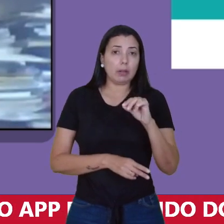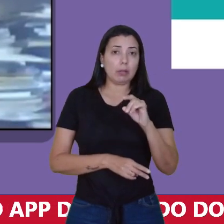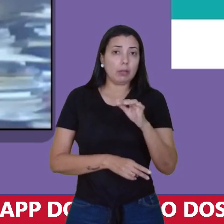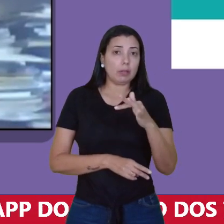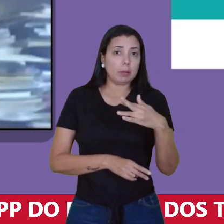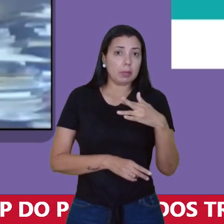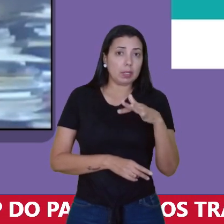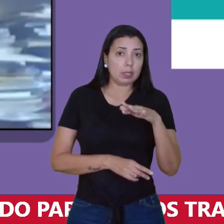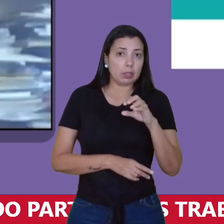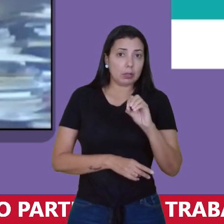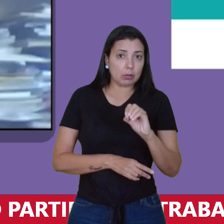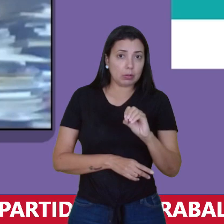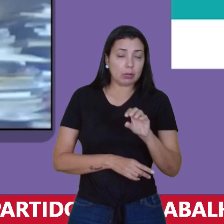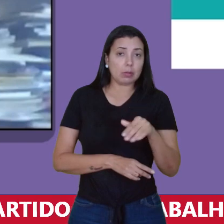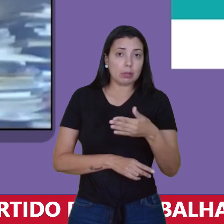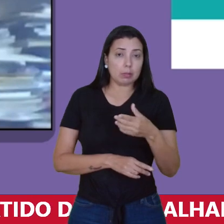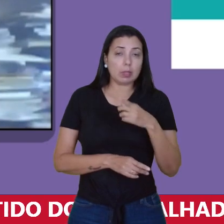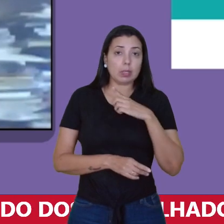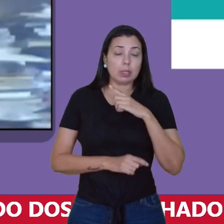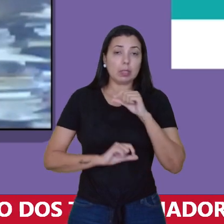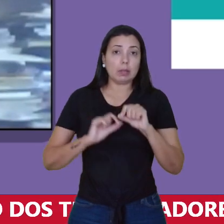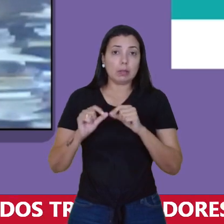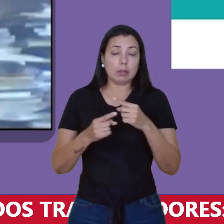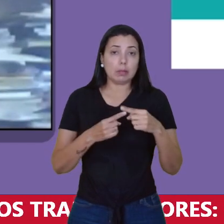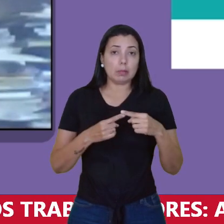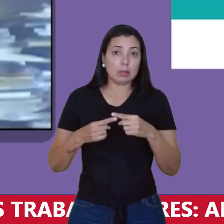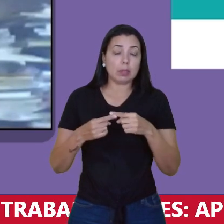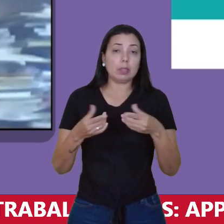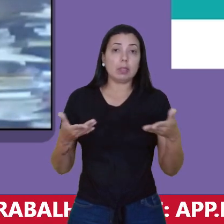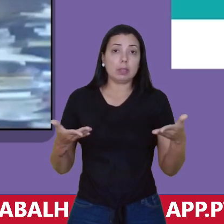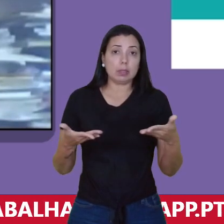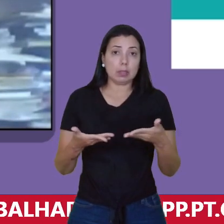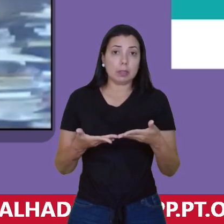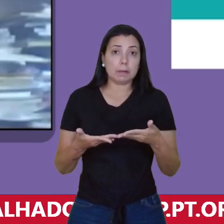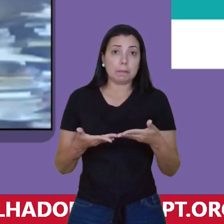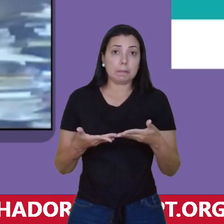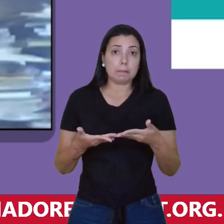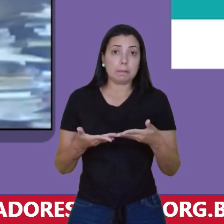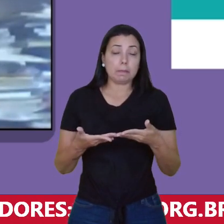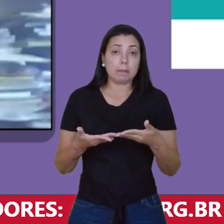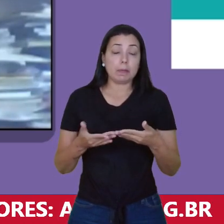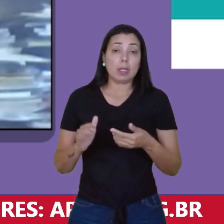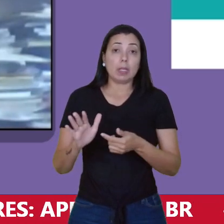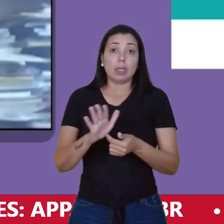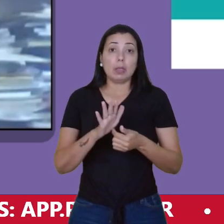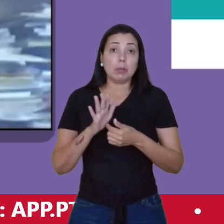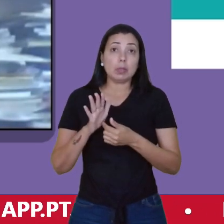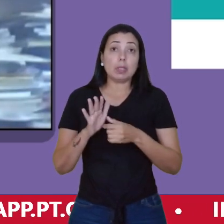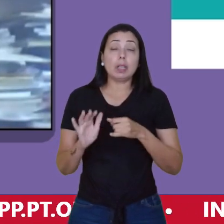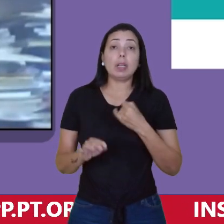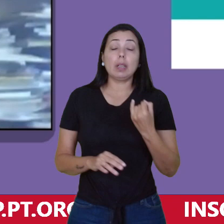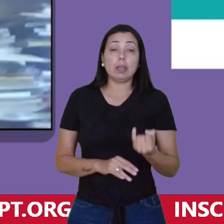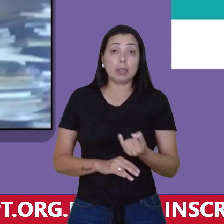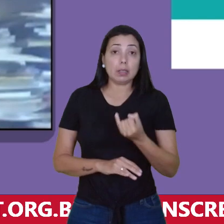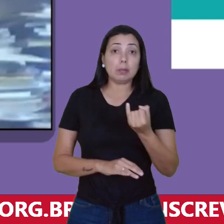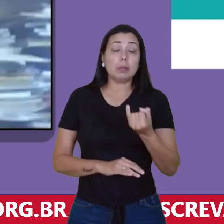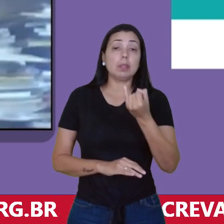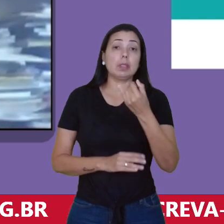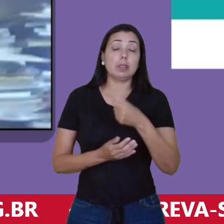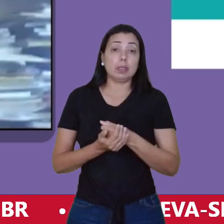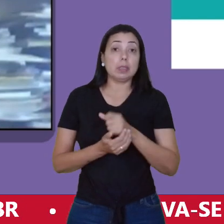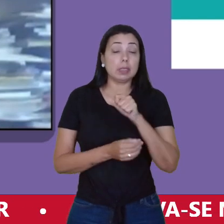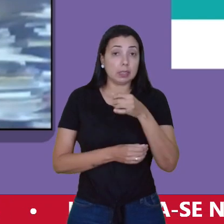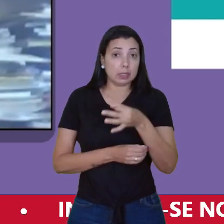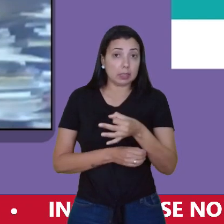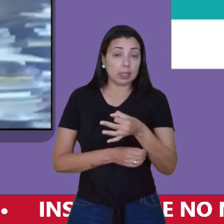e que nós poderíamos ter uma fala aqui que mostrasse a importância, certo,